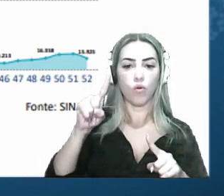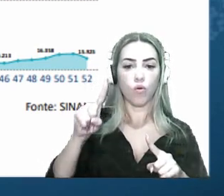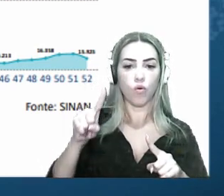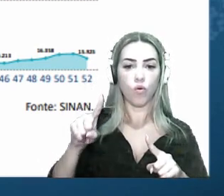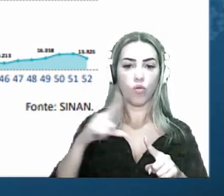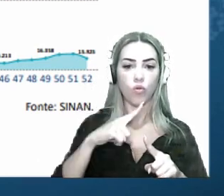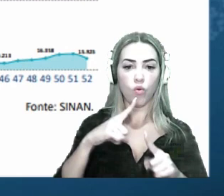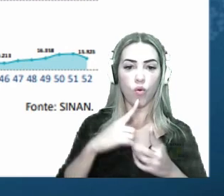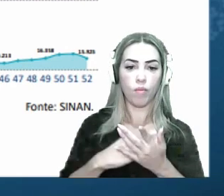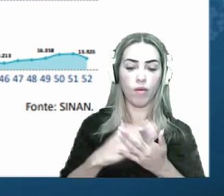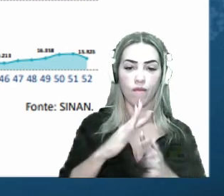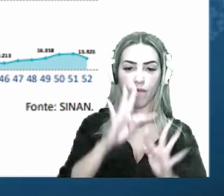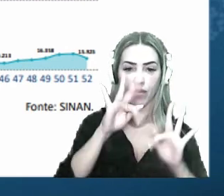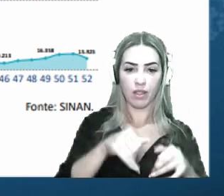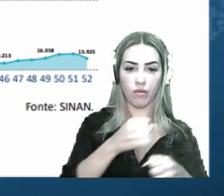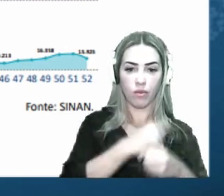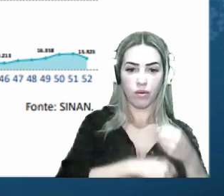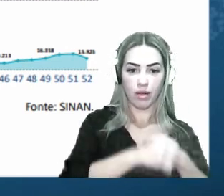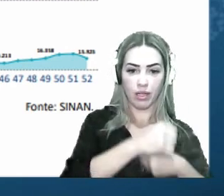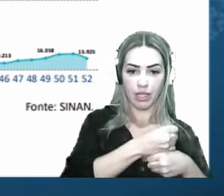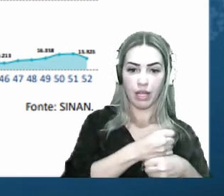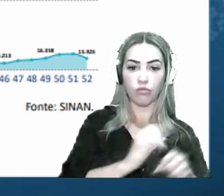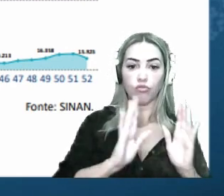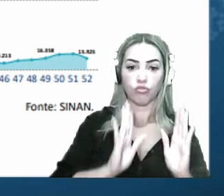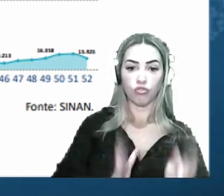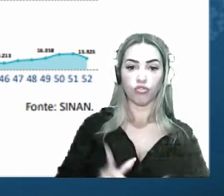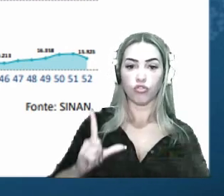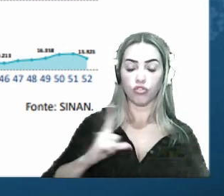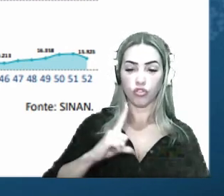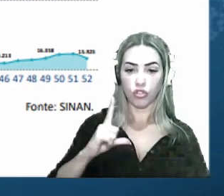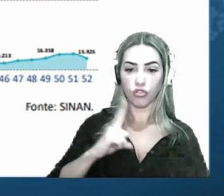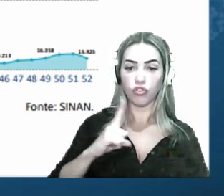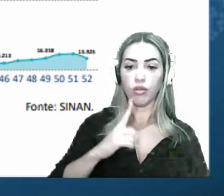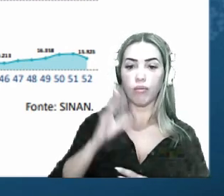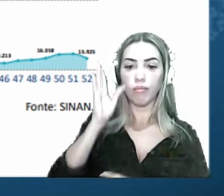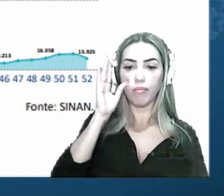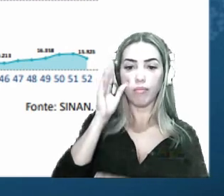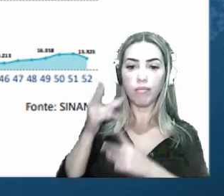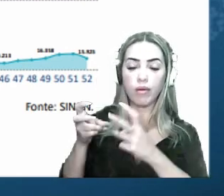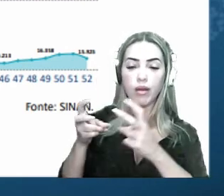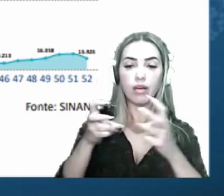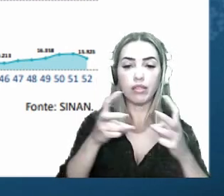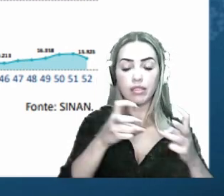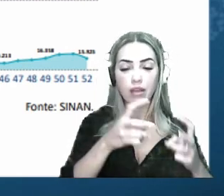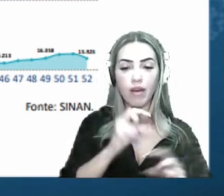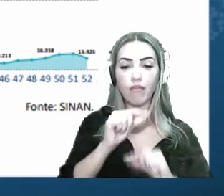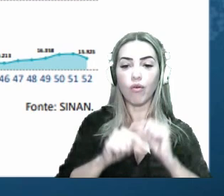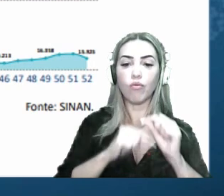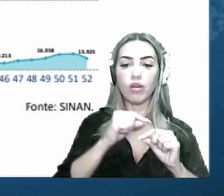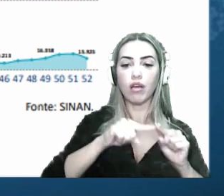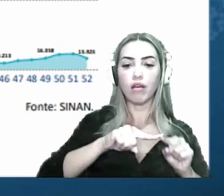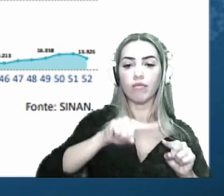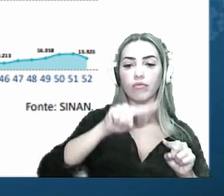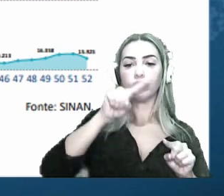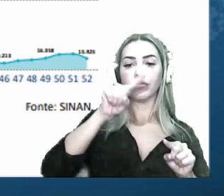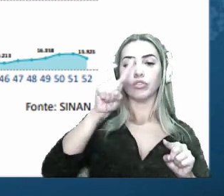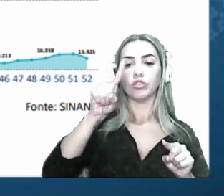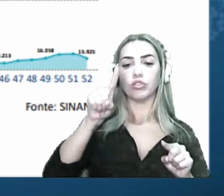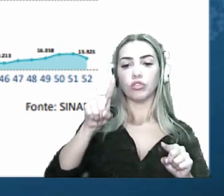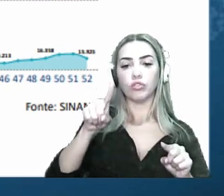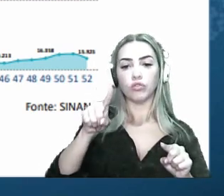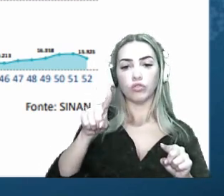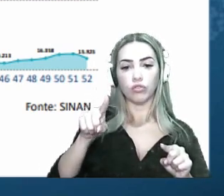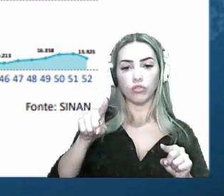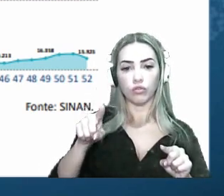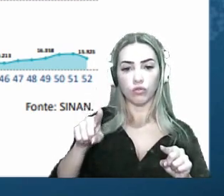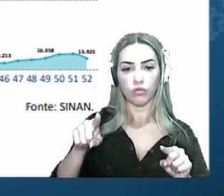ano passado, a gente já observava a curva antecipada ascendendo